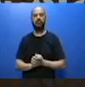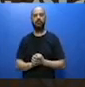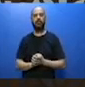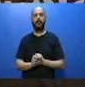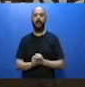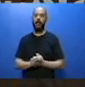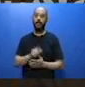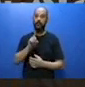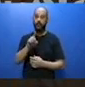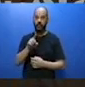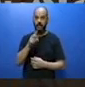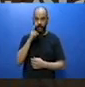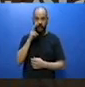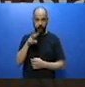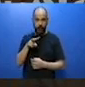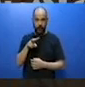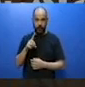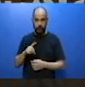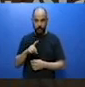Você já viu uma minhoca?